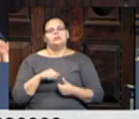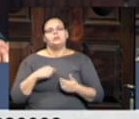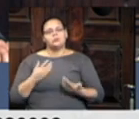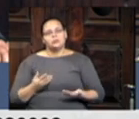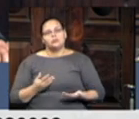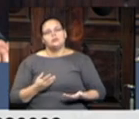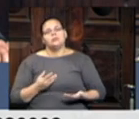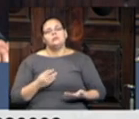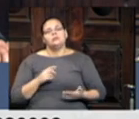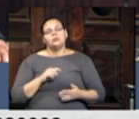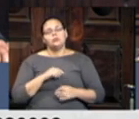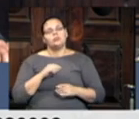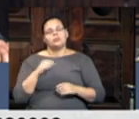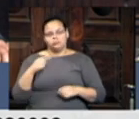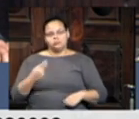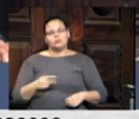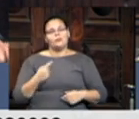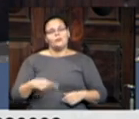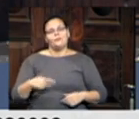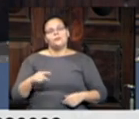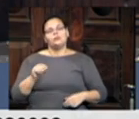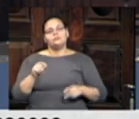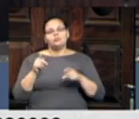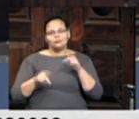em detrimento do povo brasileiro.